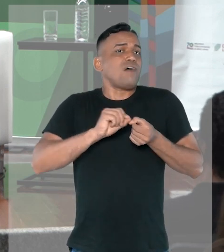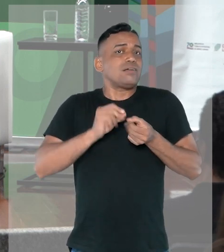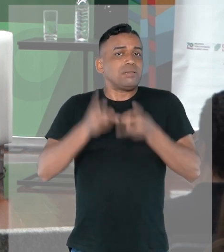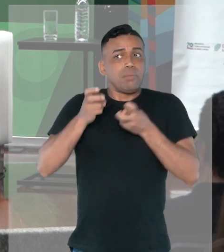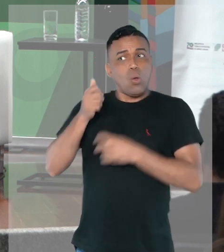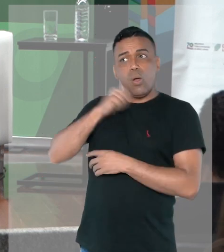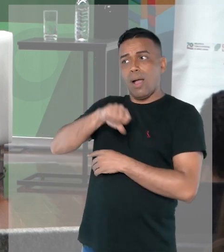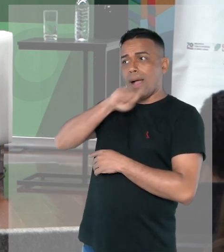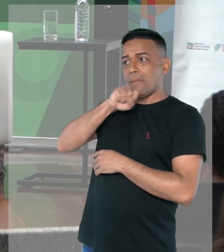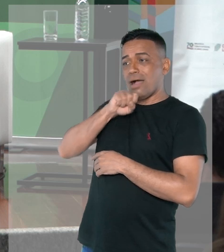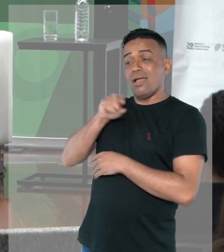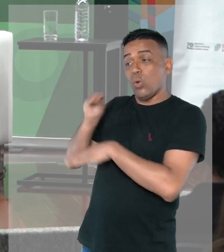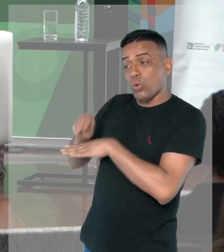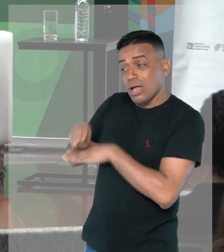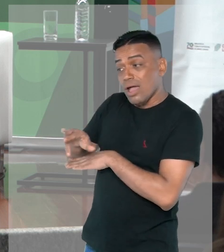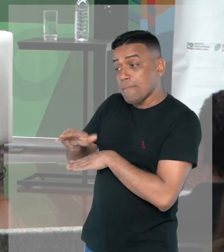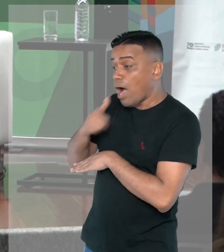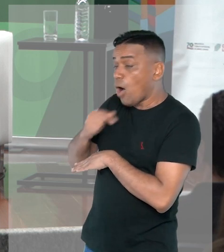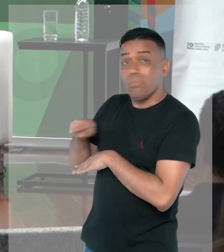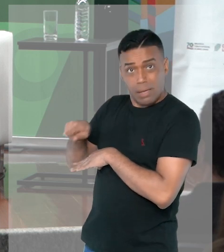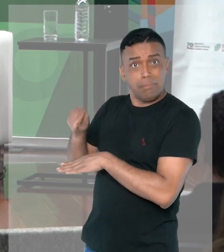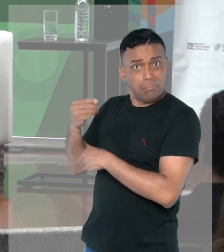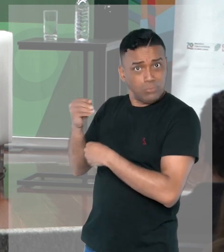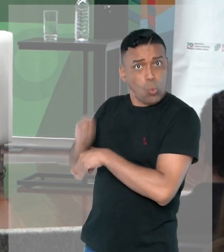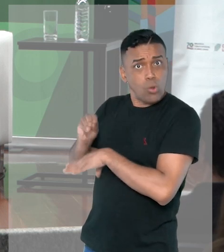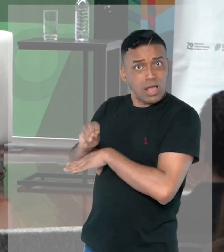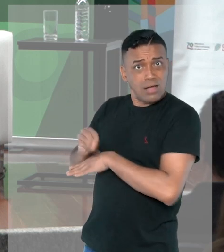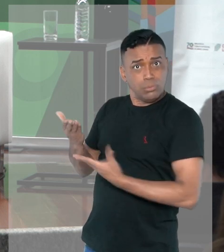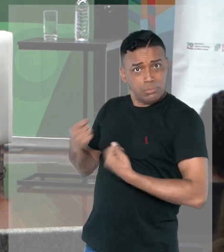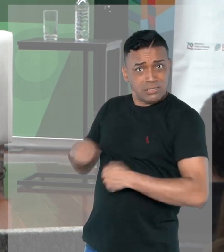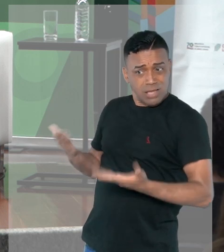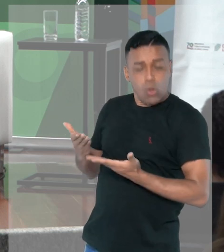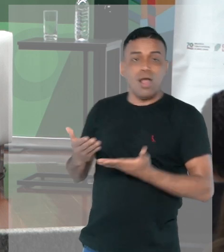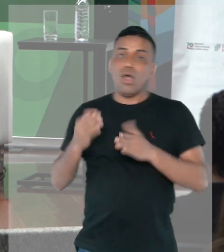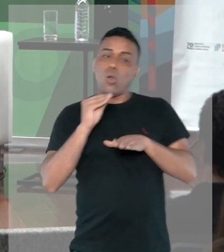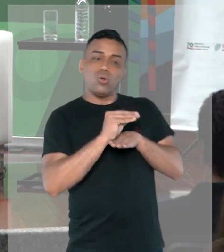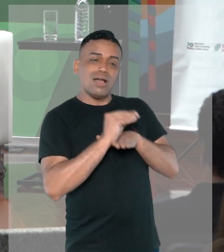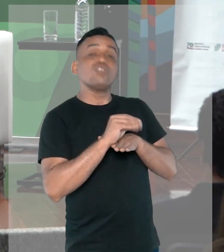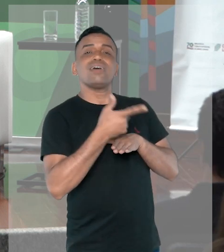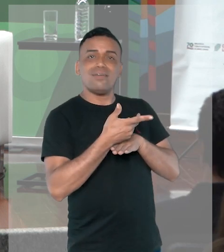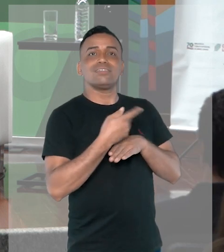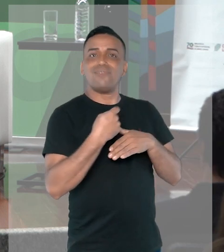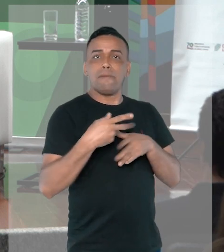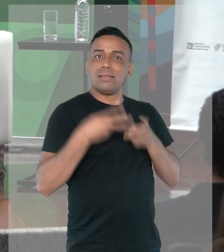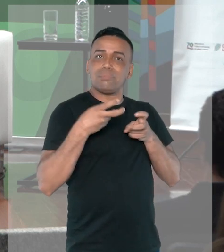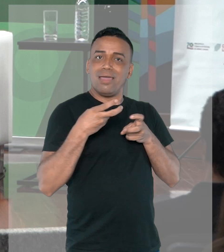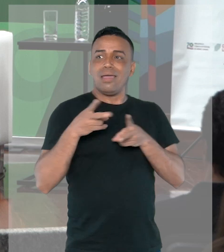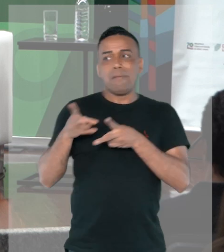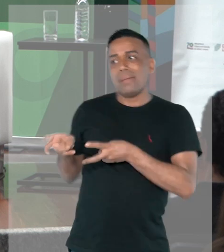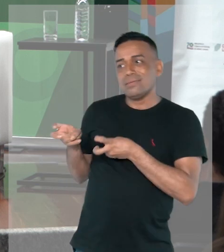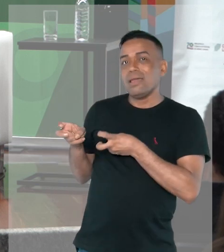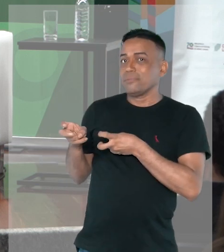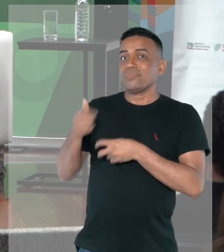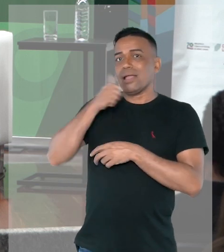que a mamãe hoje está dando mais atenção para o seu irmão? Porque ele está precisando. Agora, quando a mamãe estiver dando atenção para você, você também vai perceber.